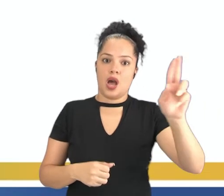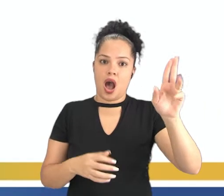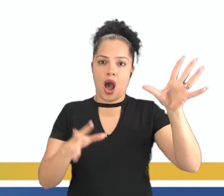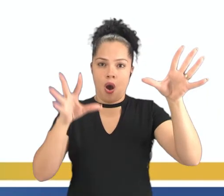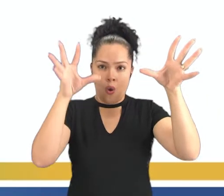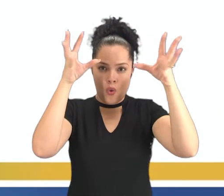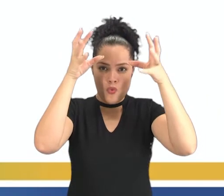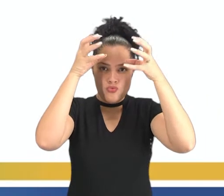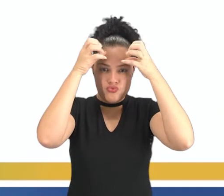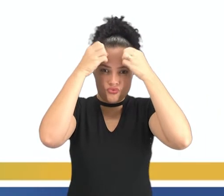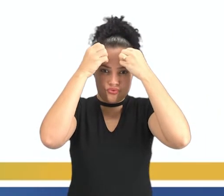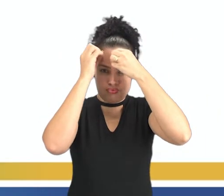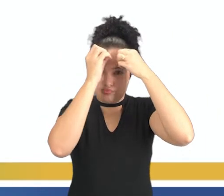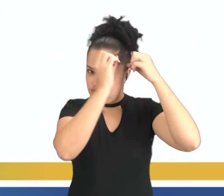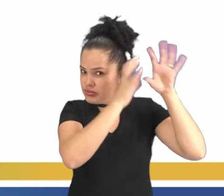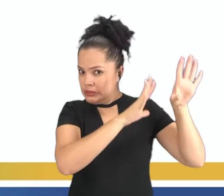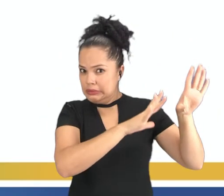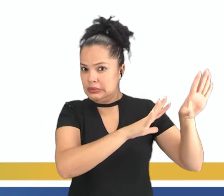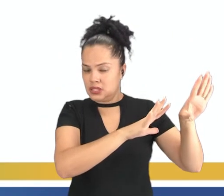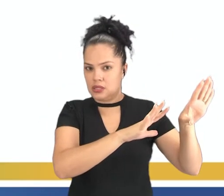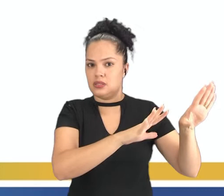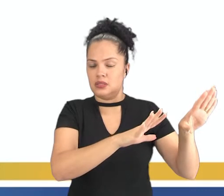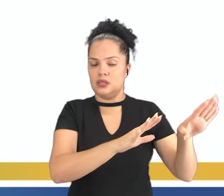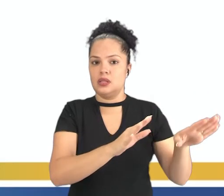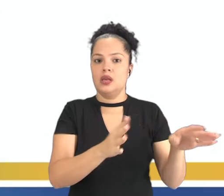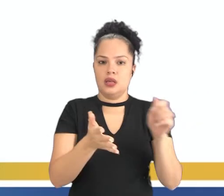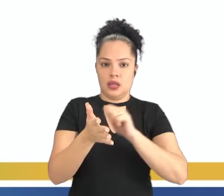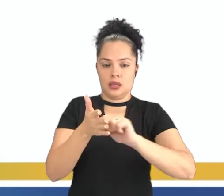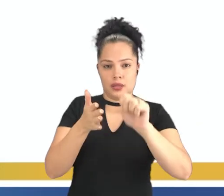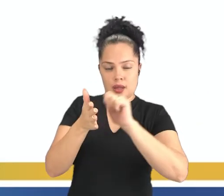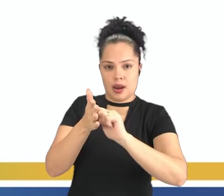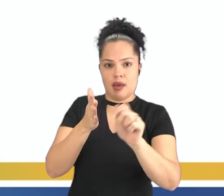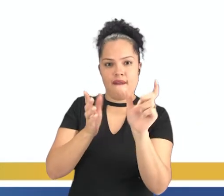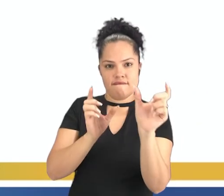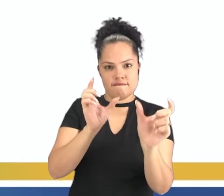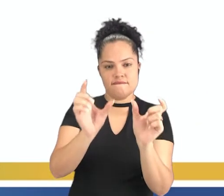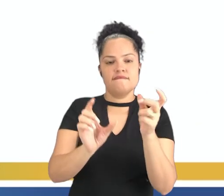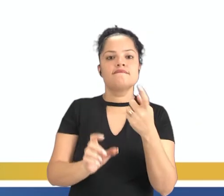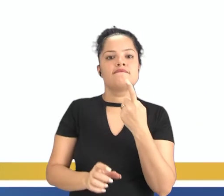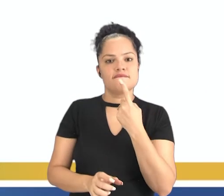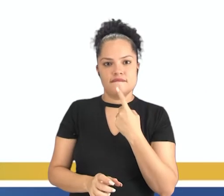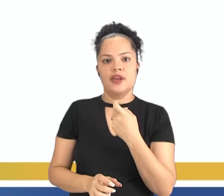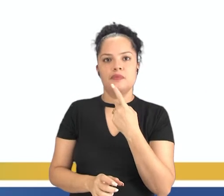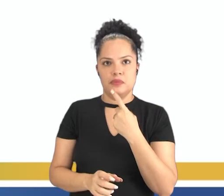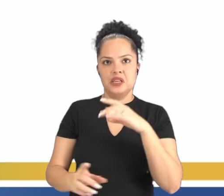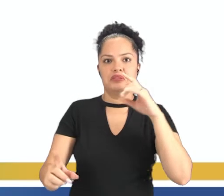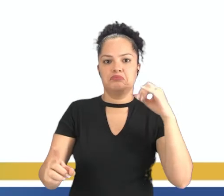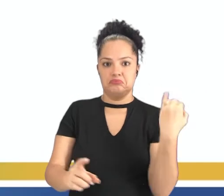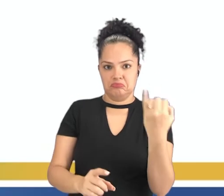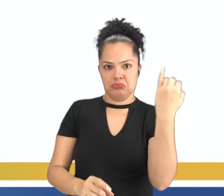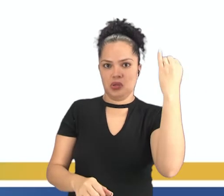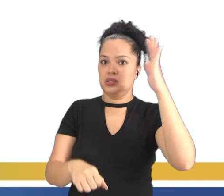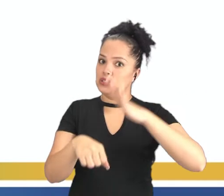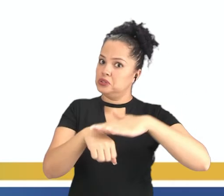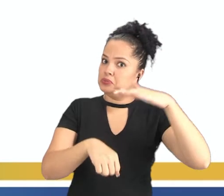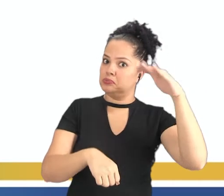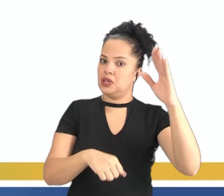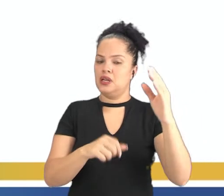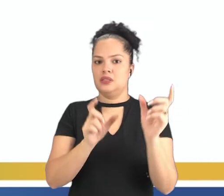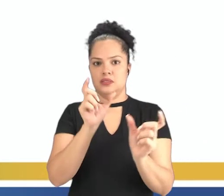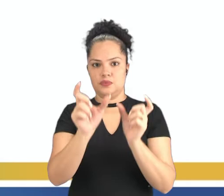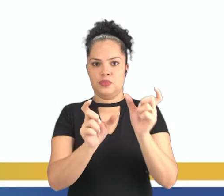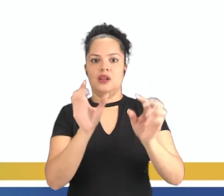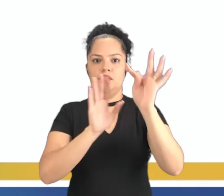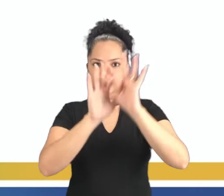está marcado são as partes mais importantes do texto, as palavras-chave. Aí embaixo, né, você tem também